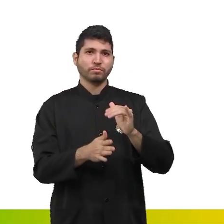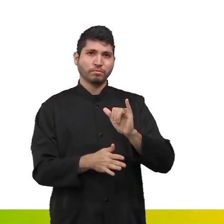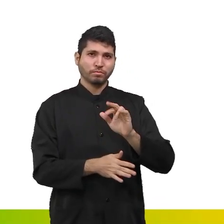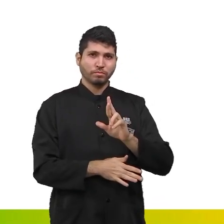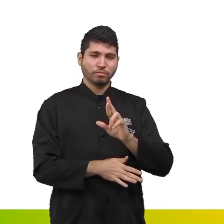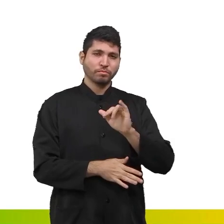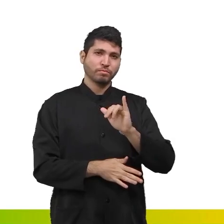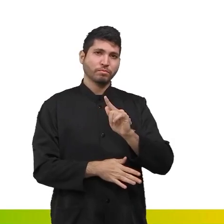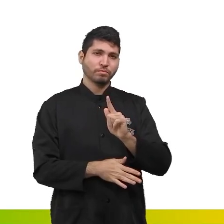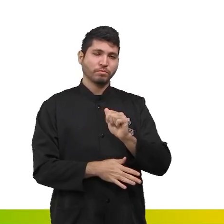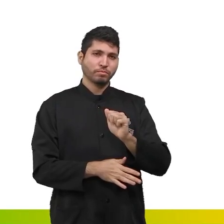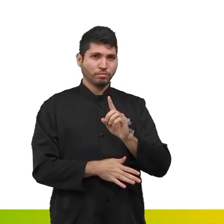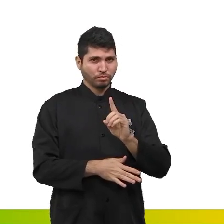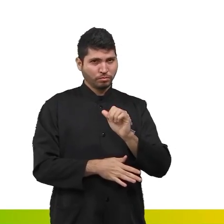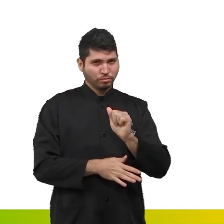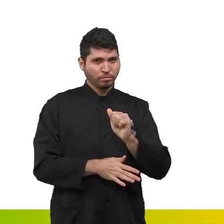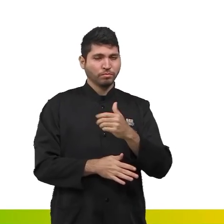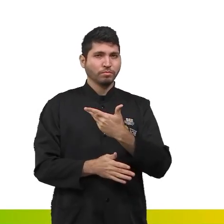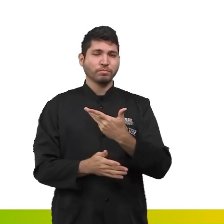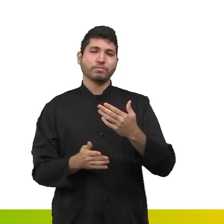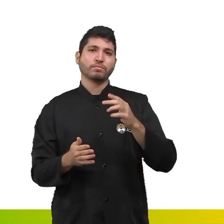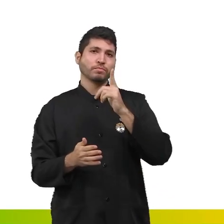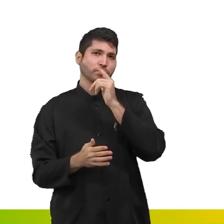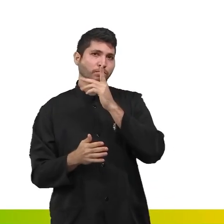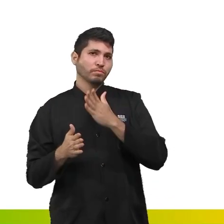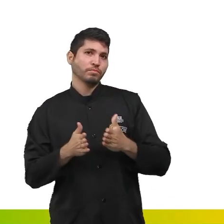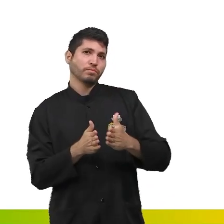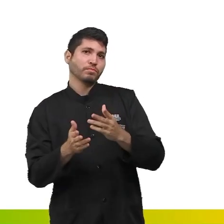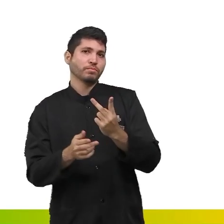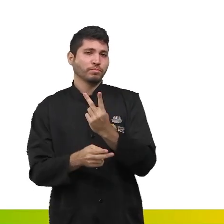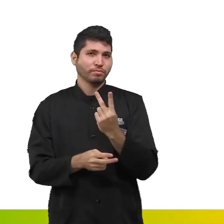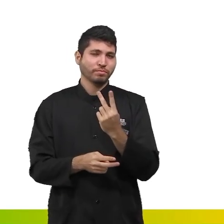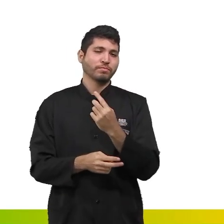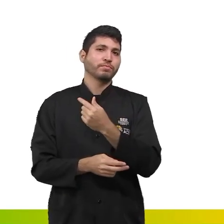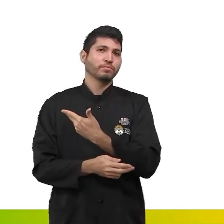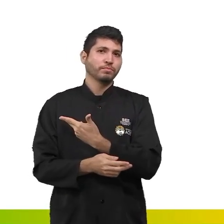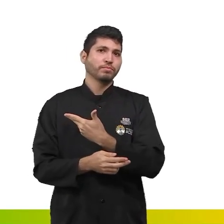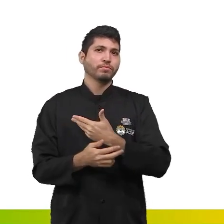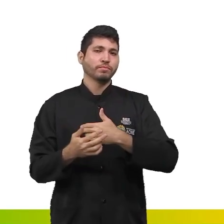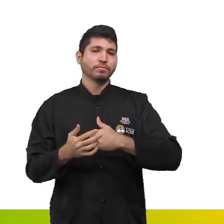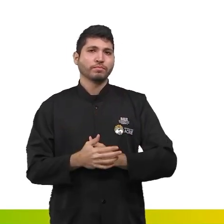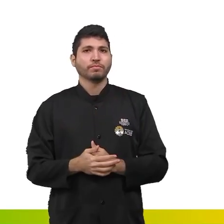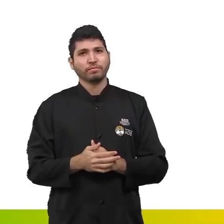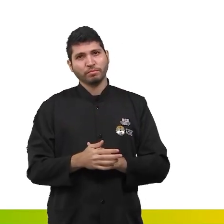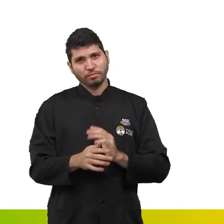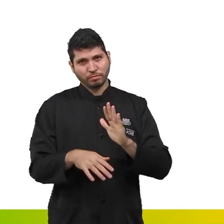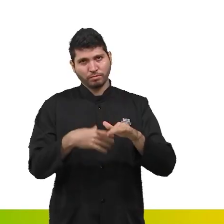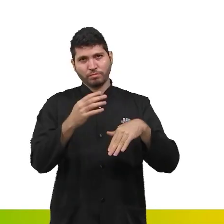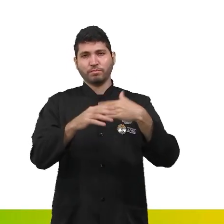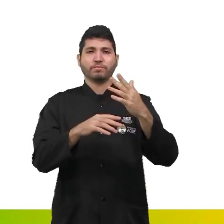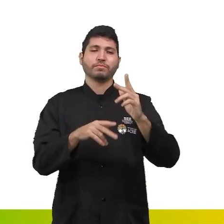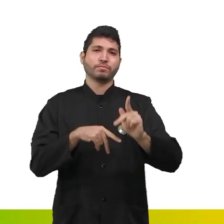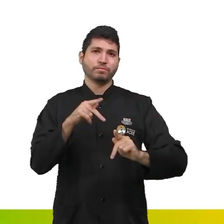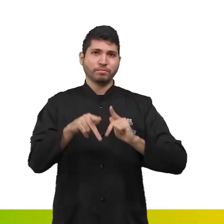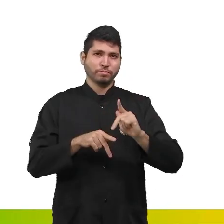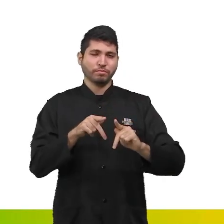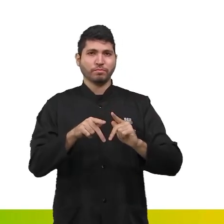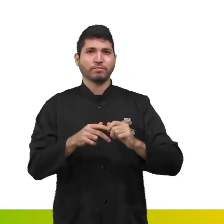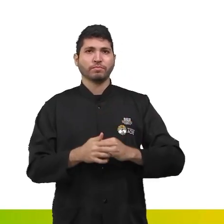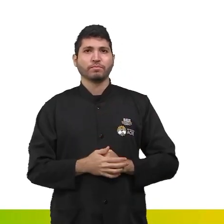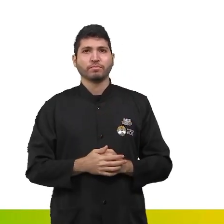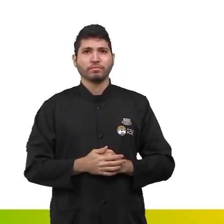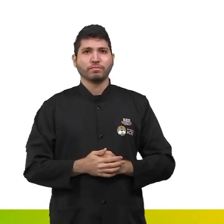aqui, permitiu aí o sustento de grandes populações. A criação da